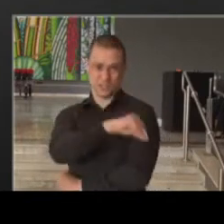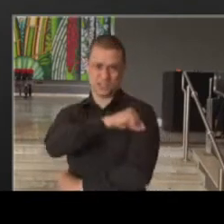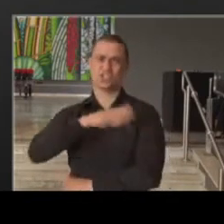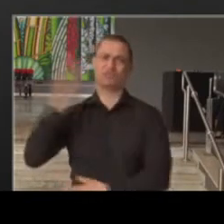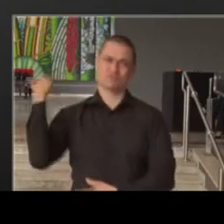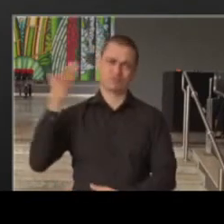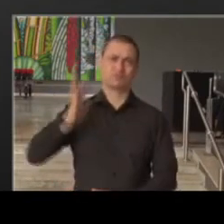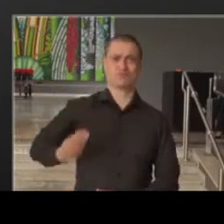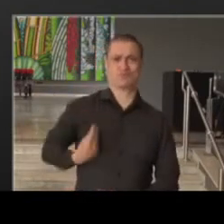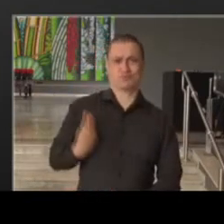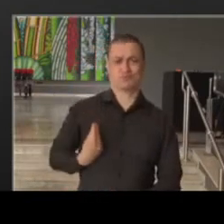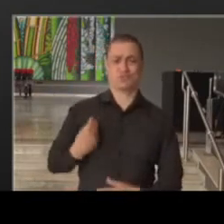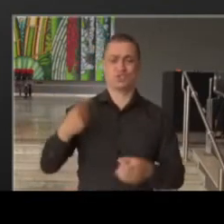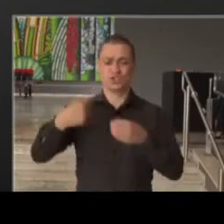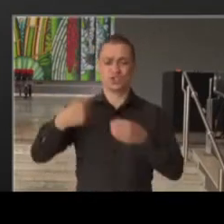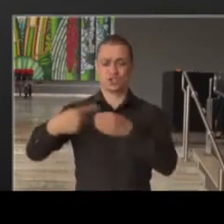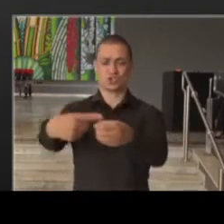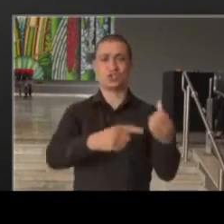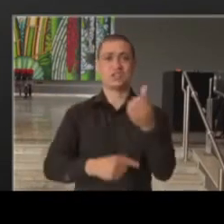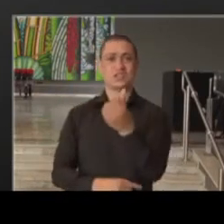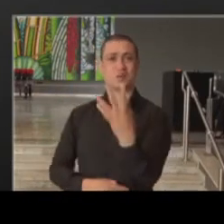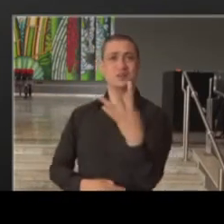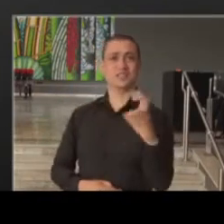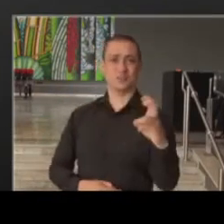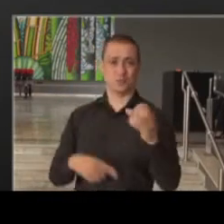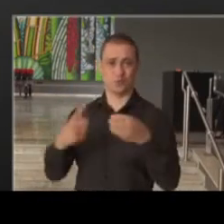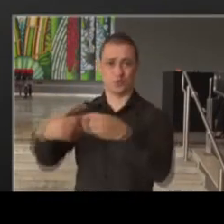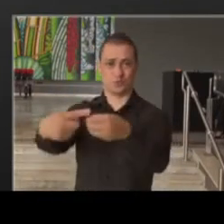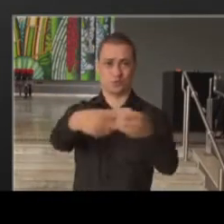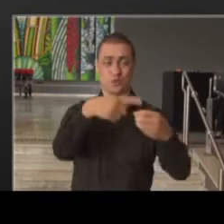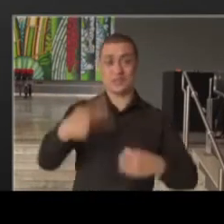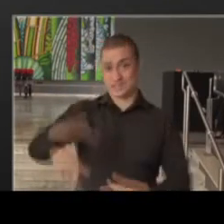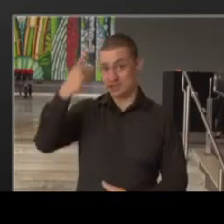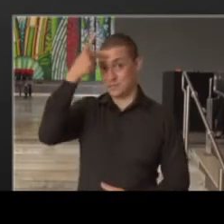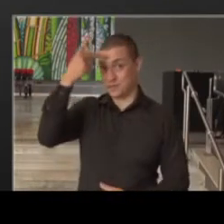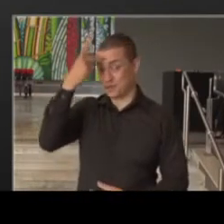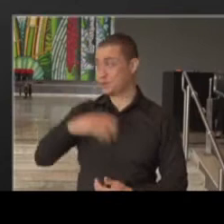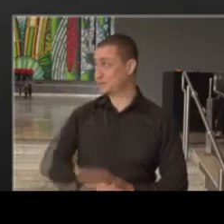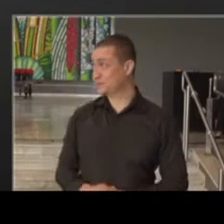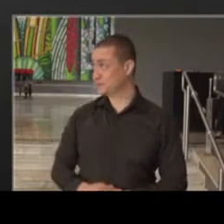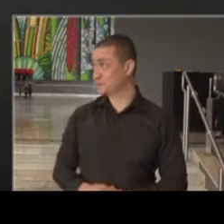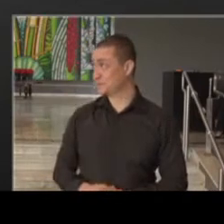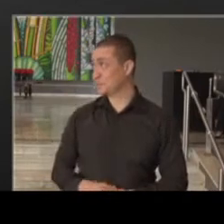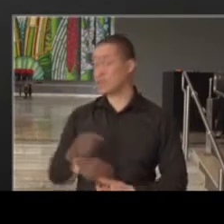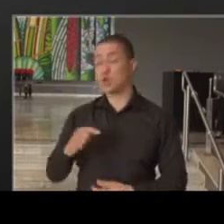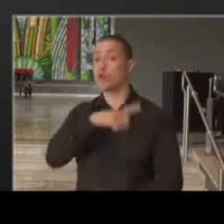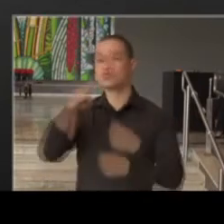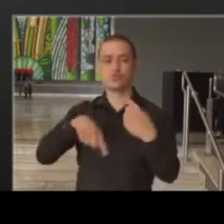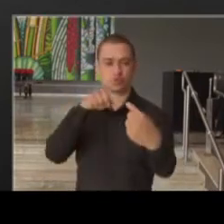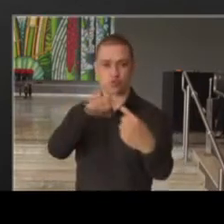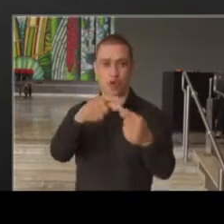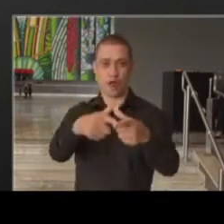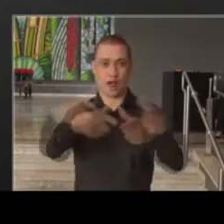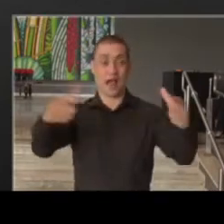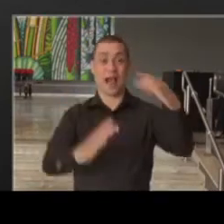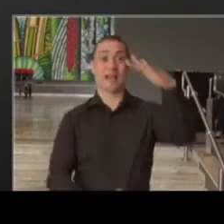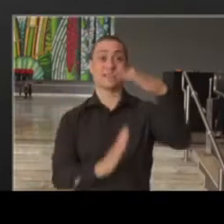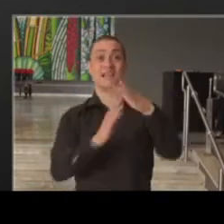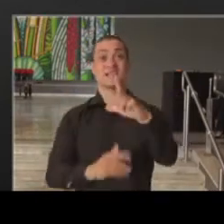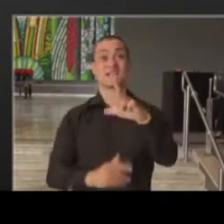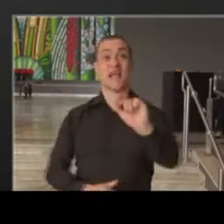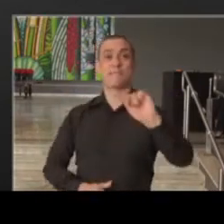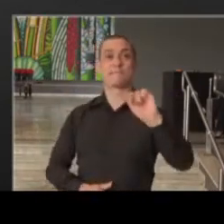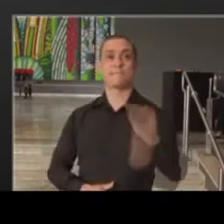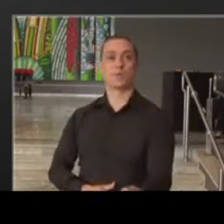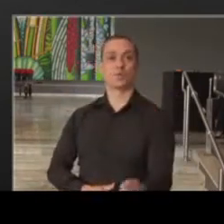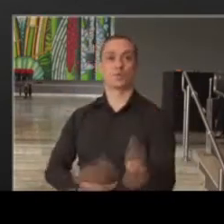existentes nos 645 municípios do estado de São Paulo, com uma meta de ampliação para até 10